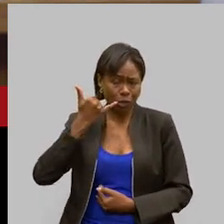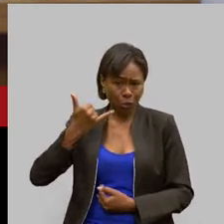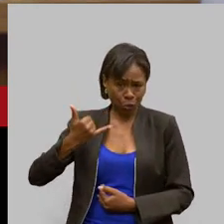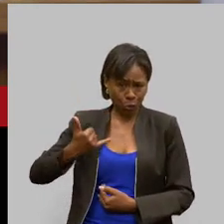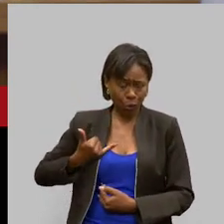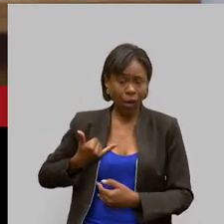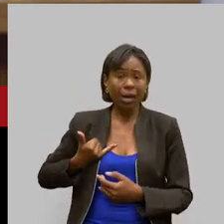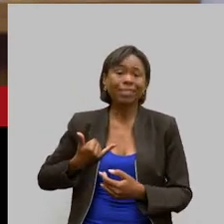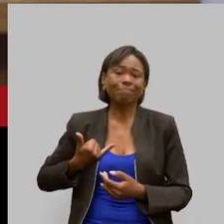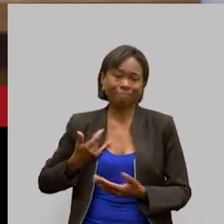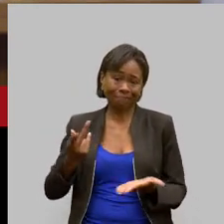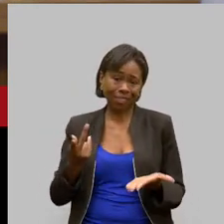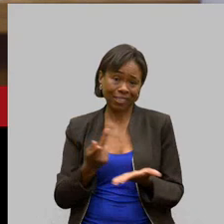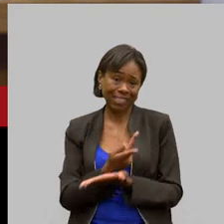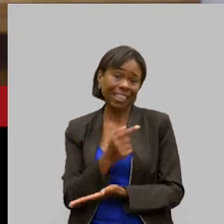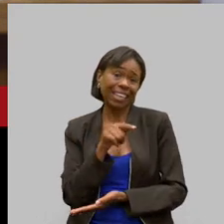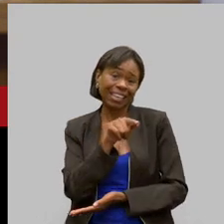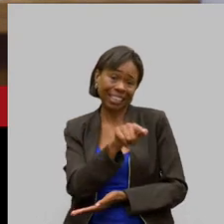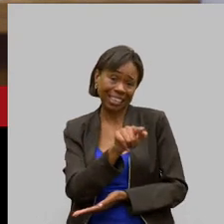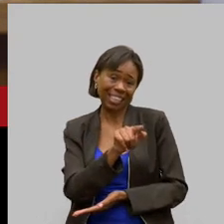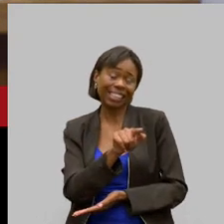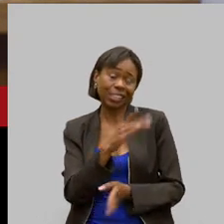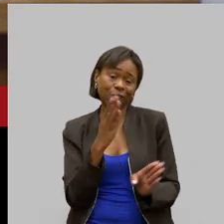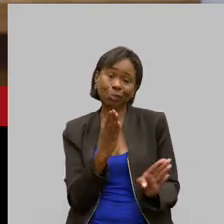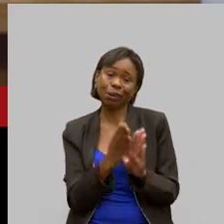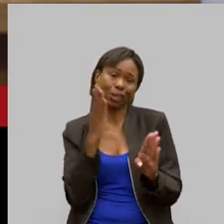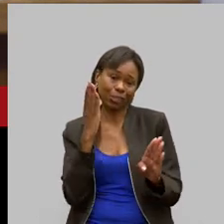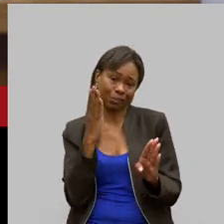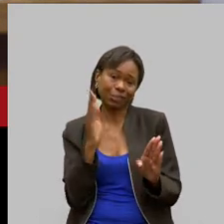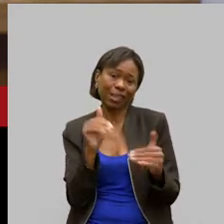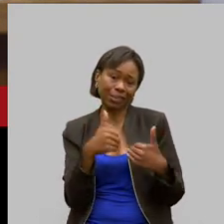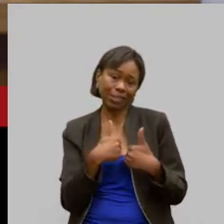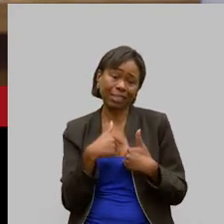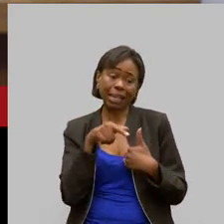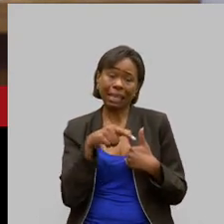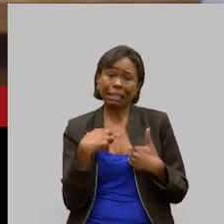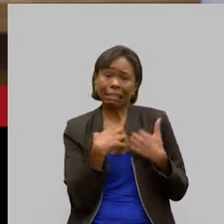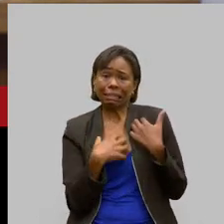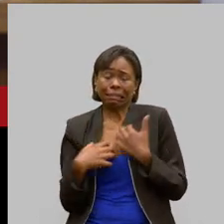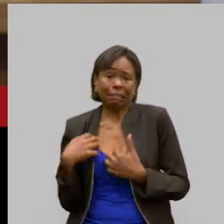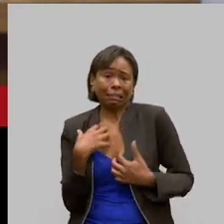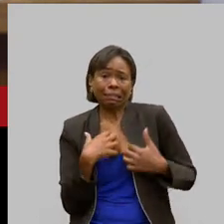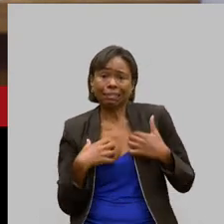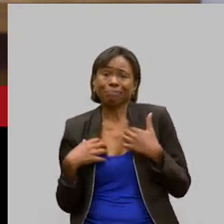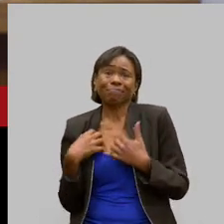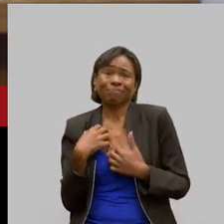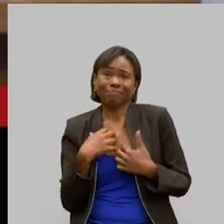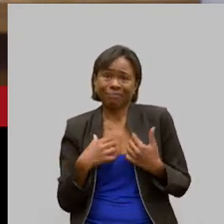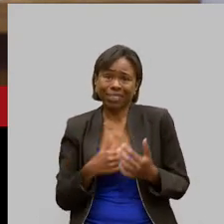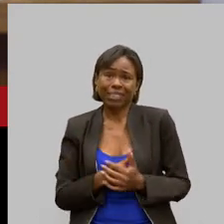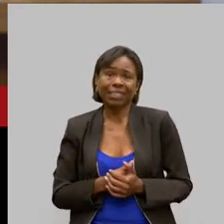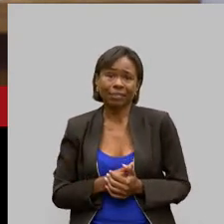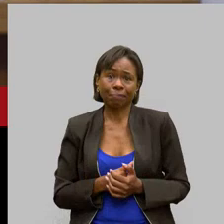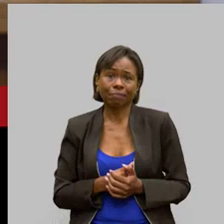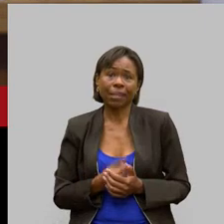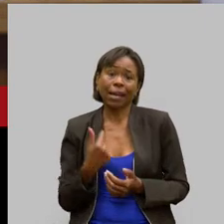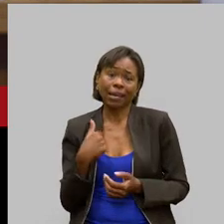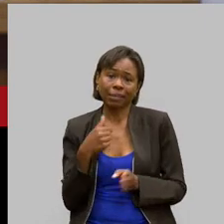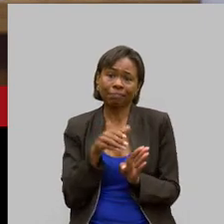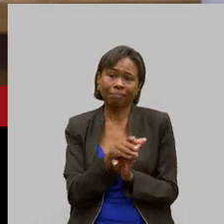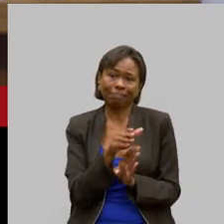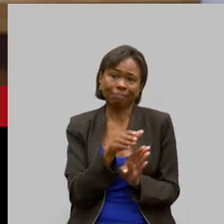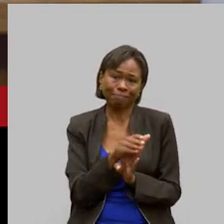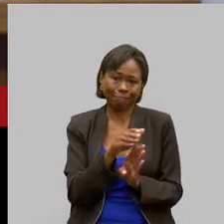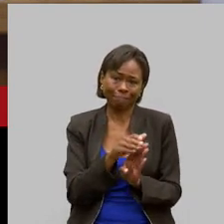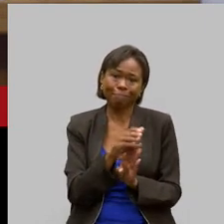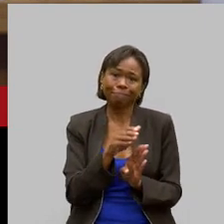autismo ligou desesperado então ele é de São Paulo e também tive que procurei orientá-lo da melhor forma possível